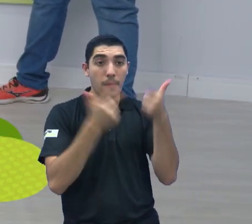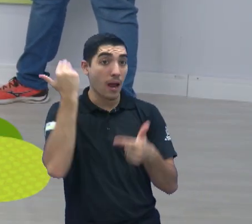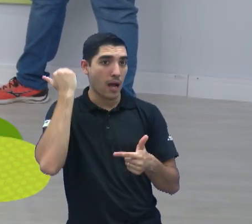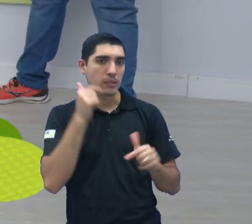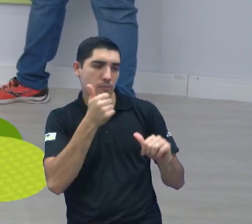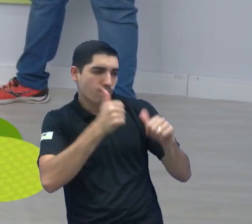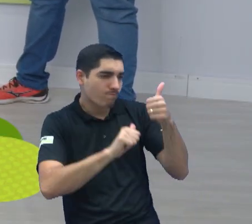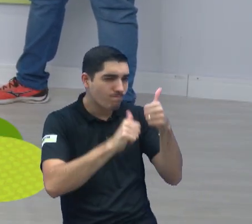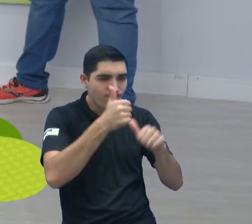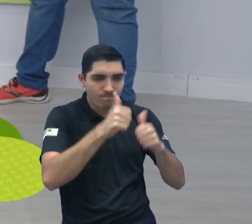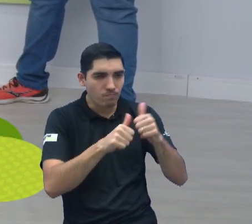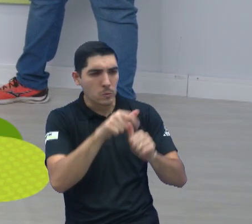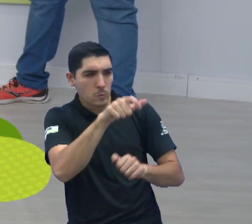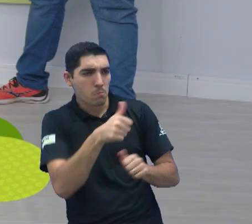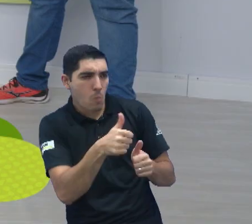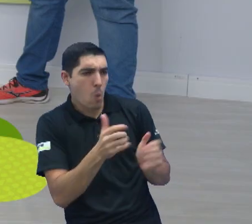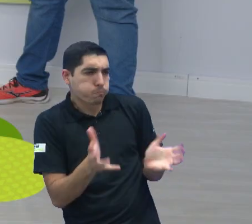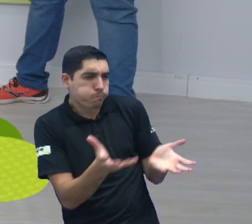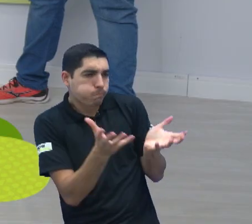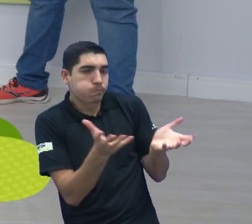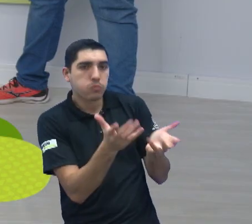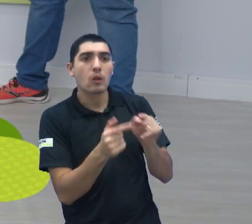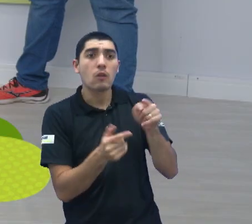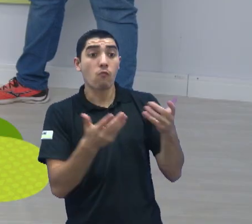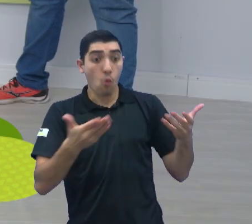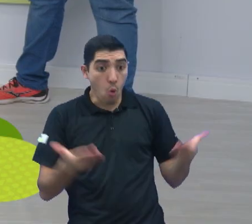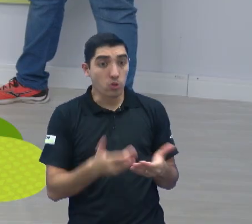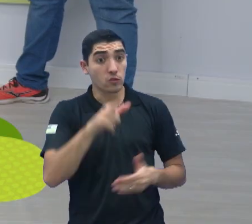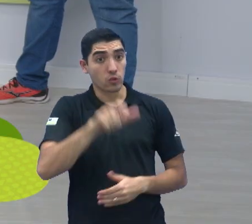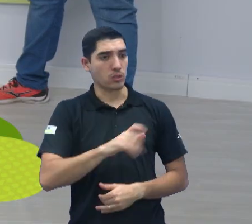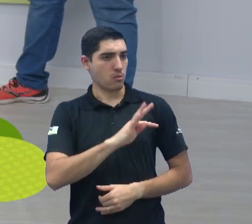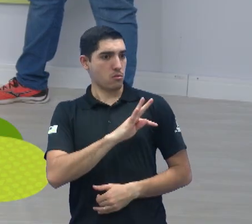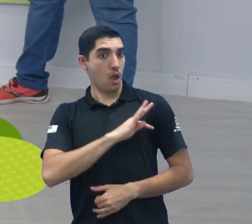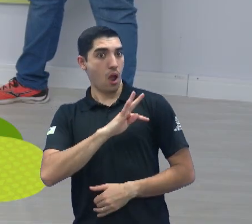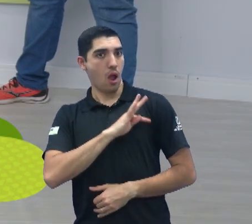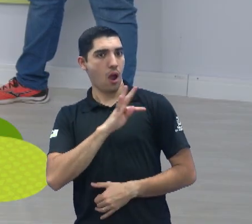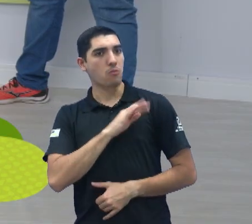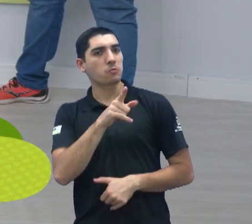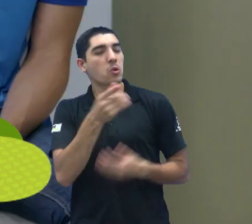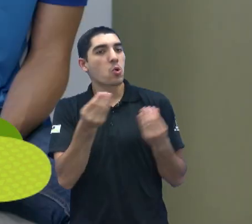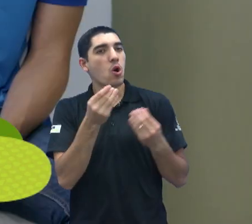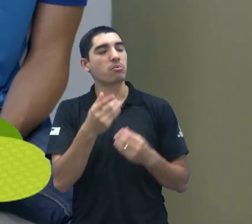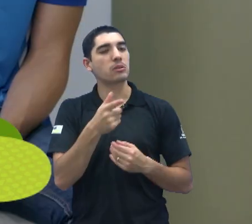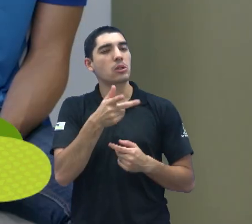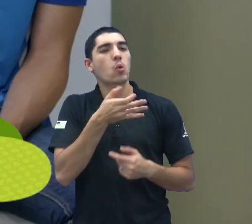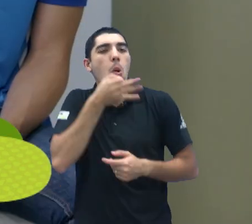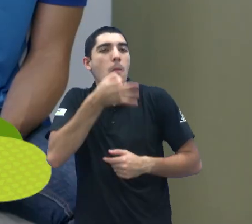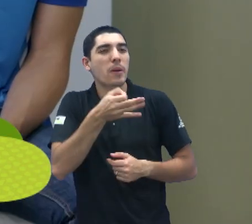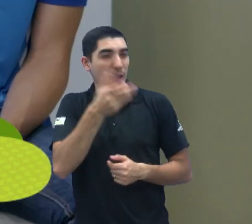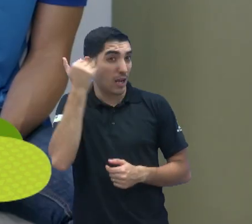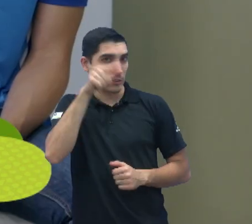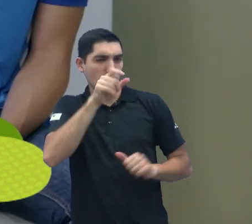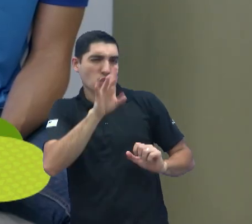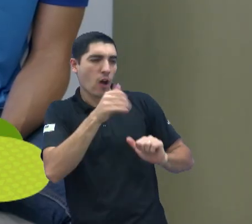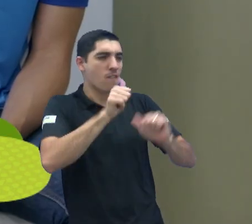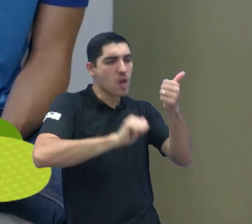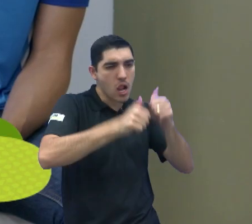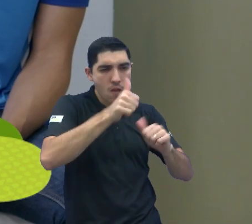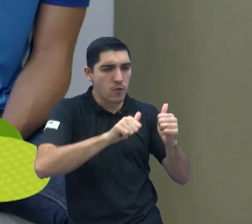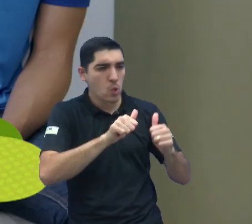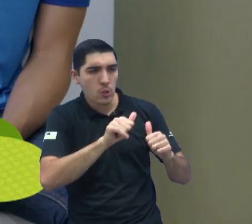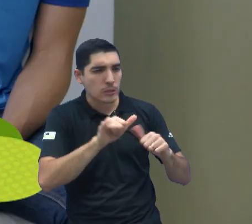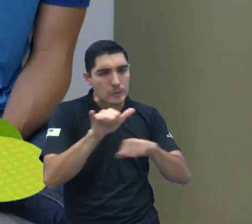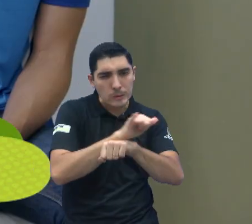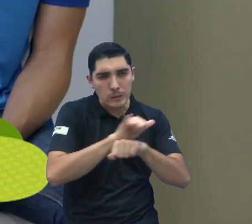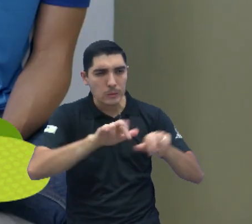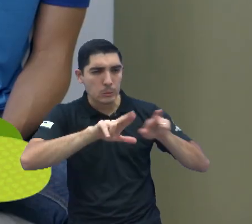a formar quem você é hoje como treinador? Analista, você acaba observando mais os números, vendo os jogadores, estratégias de mercado. Isso